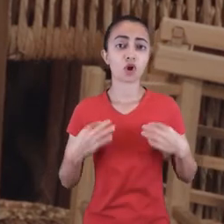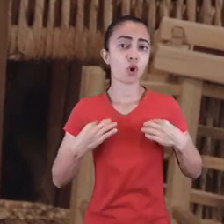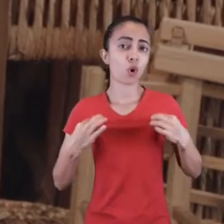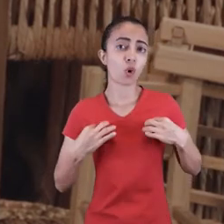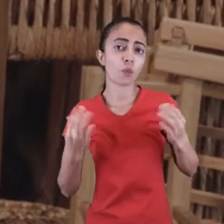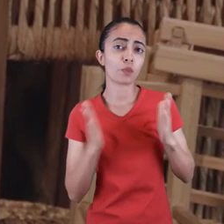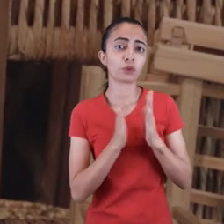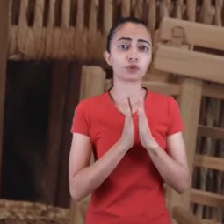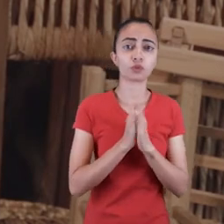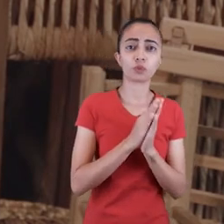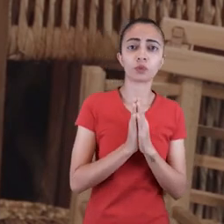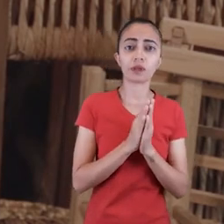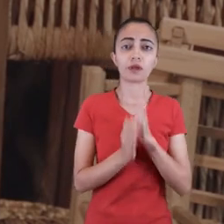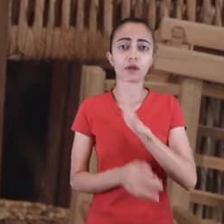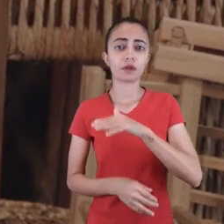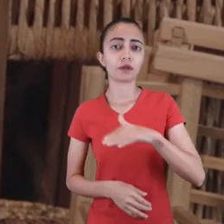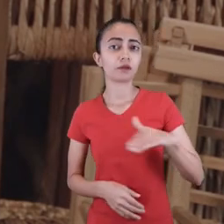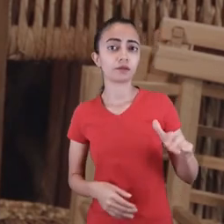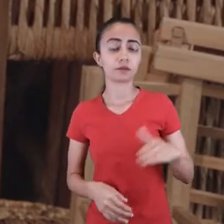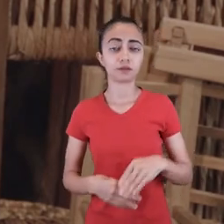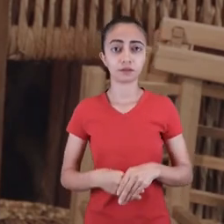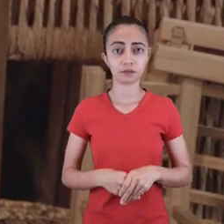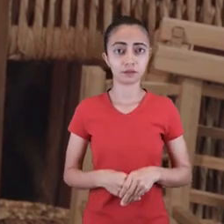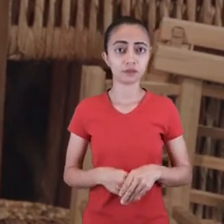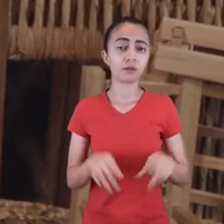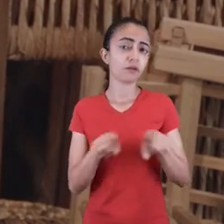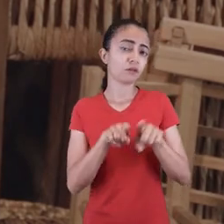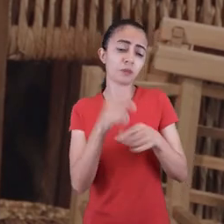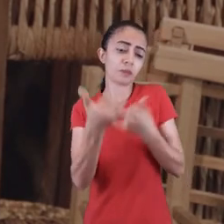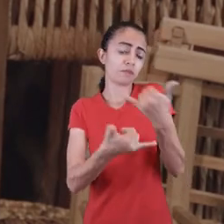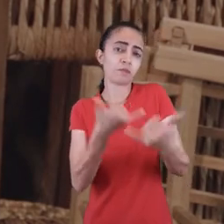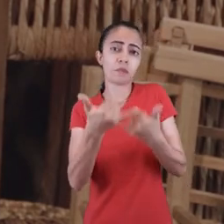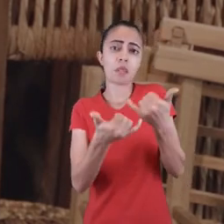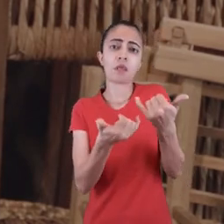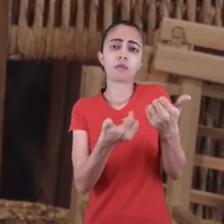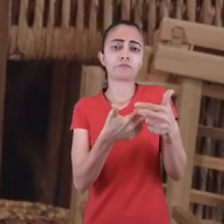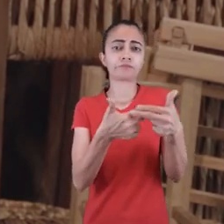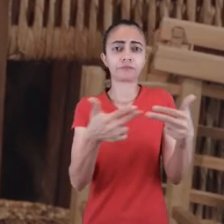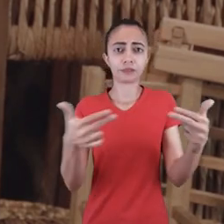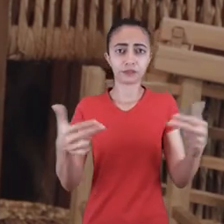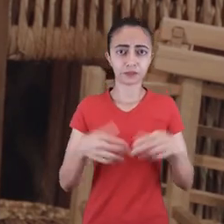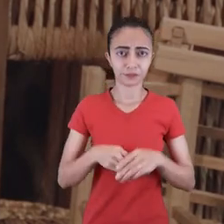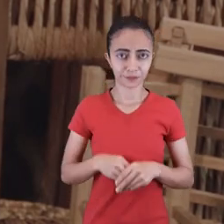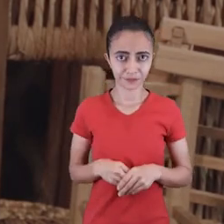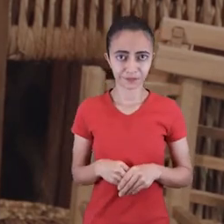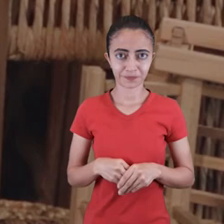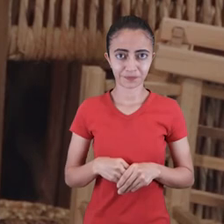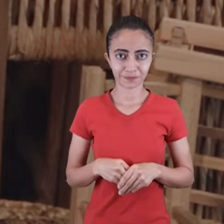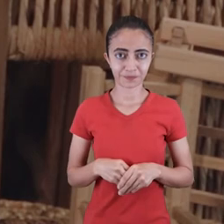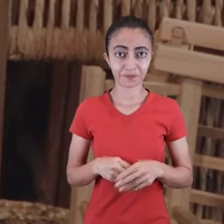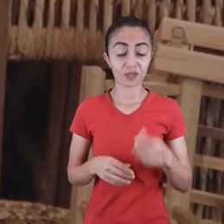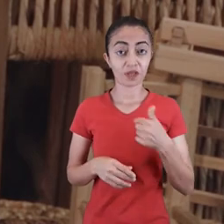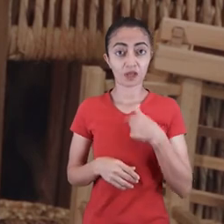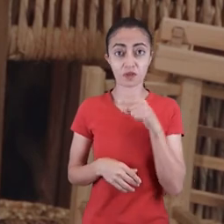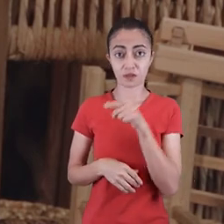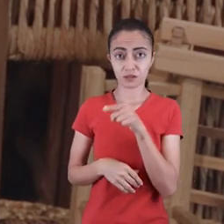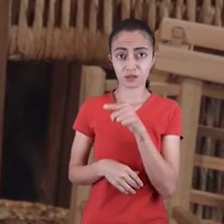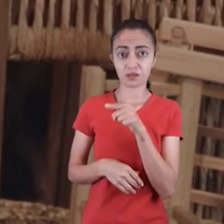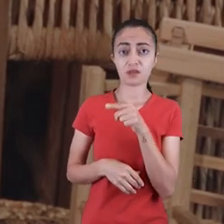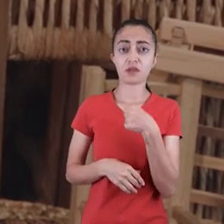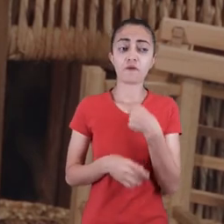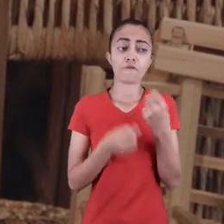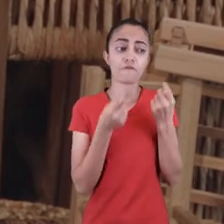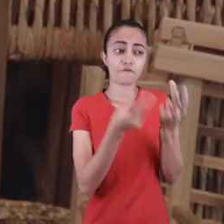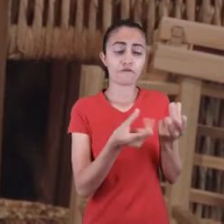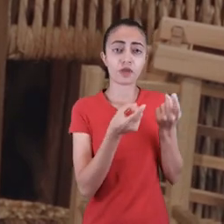para boneca, para criança, e brinquedo também. Esse baúzinho, eu vendo ele na